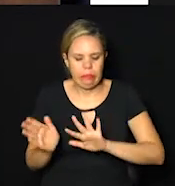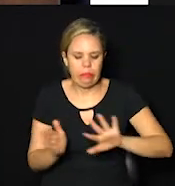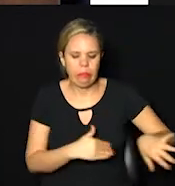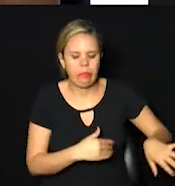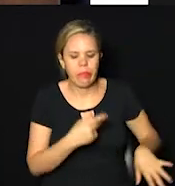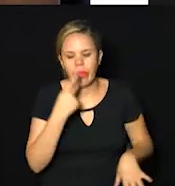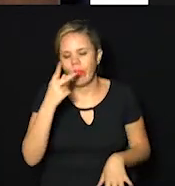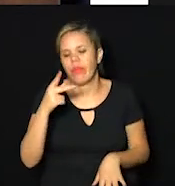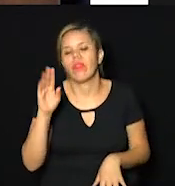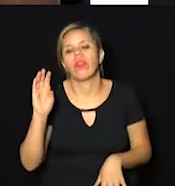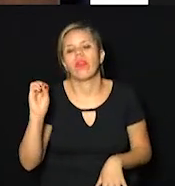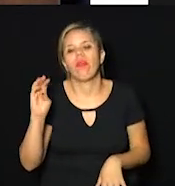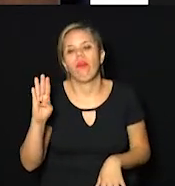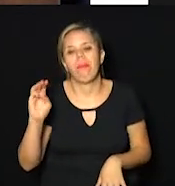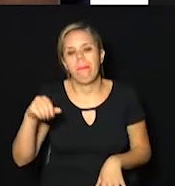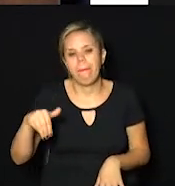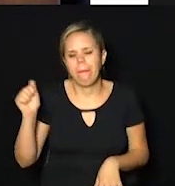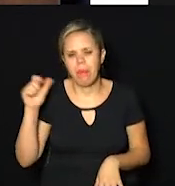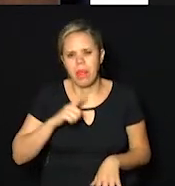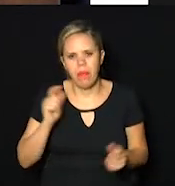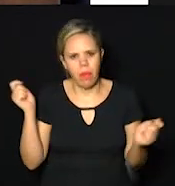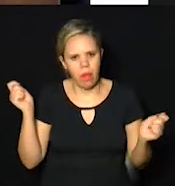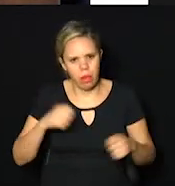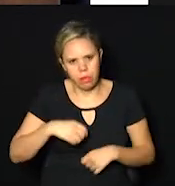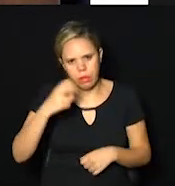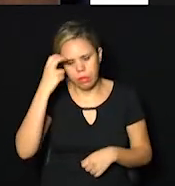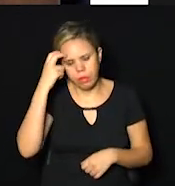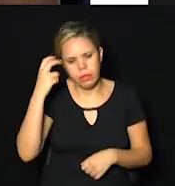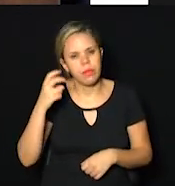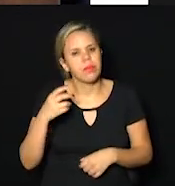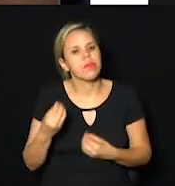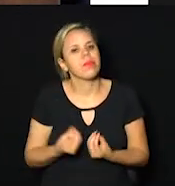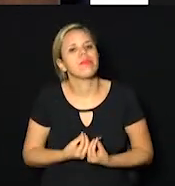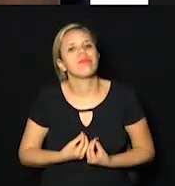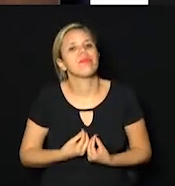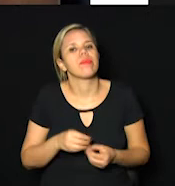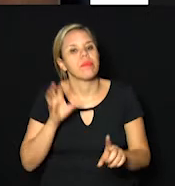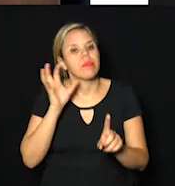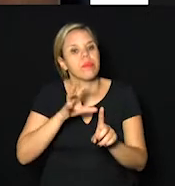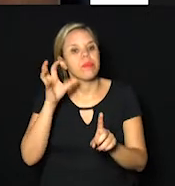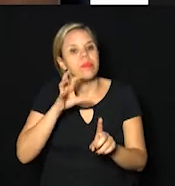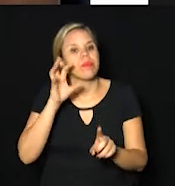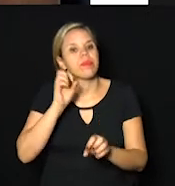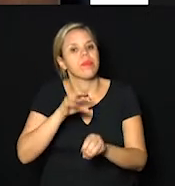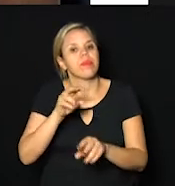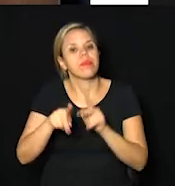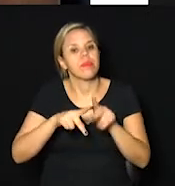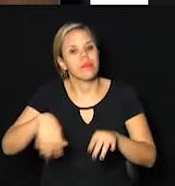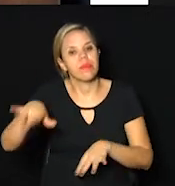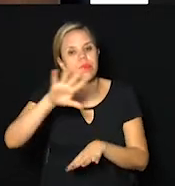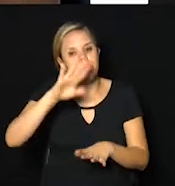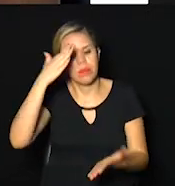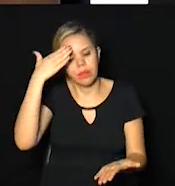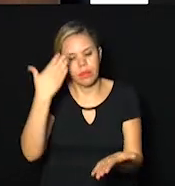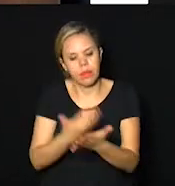o Obama teve uma capacidade muito grande de convencimento, ok?